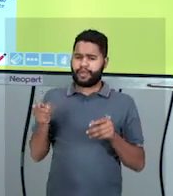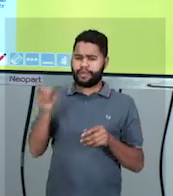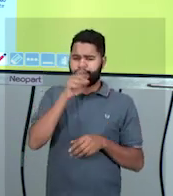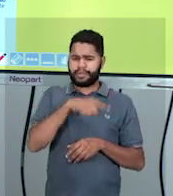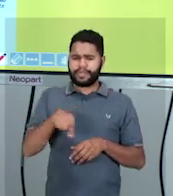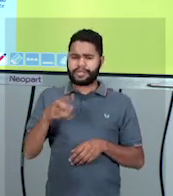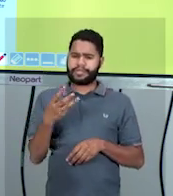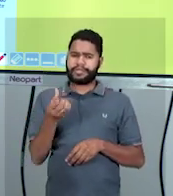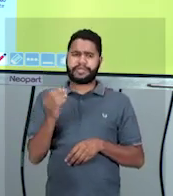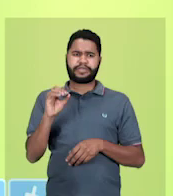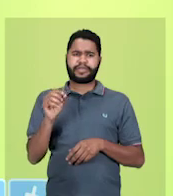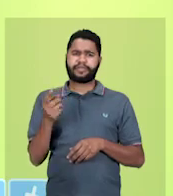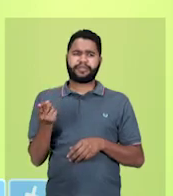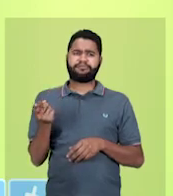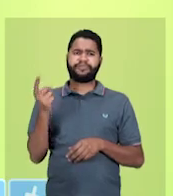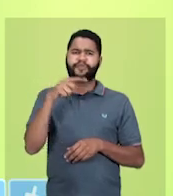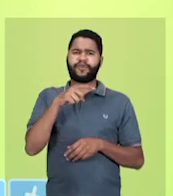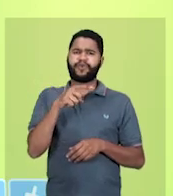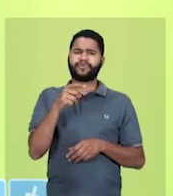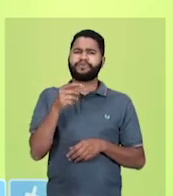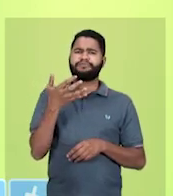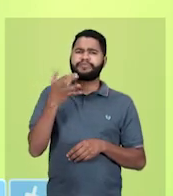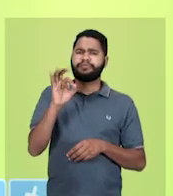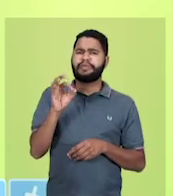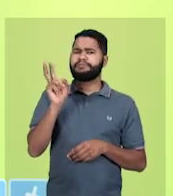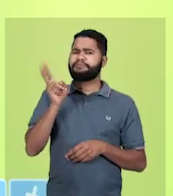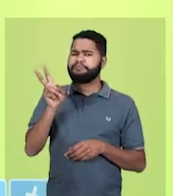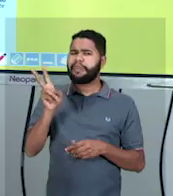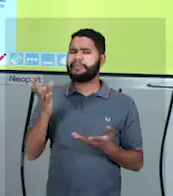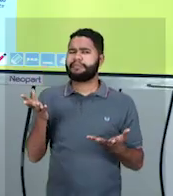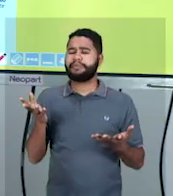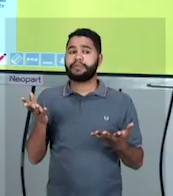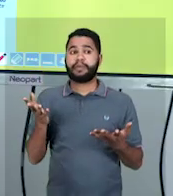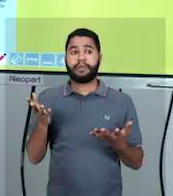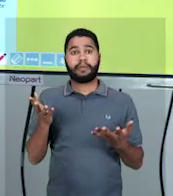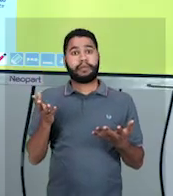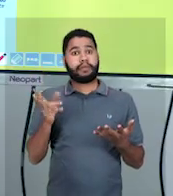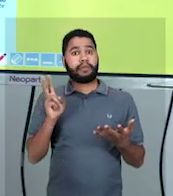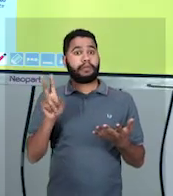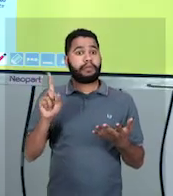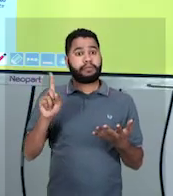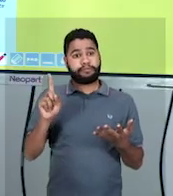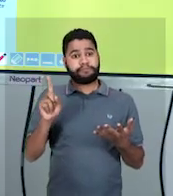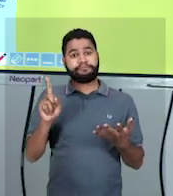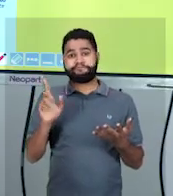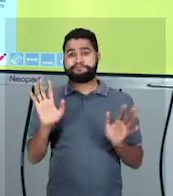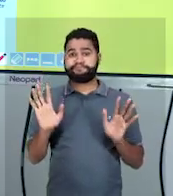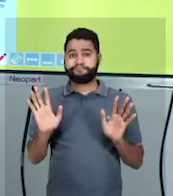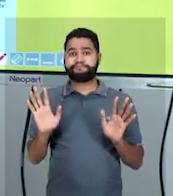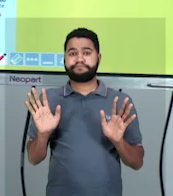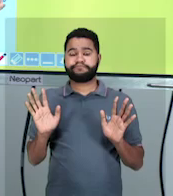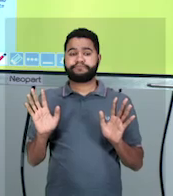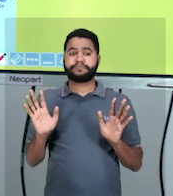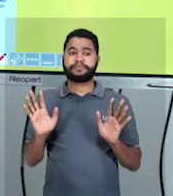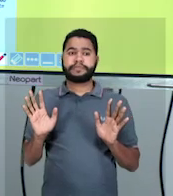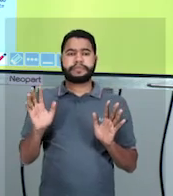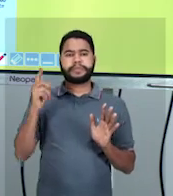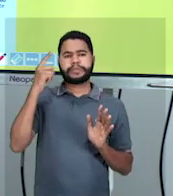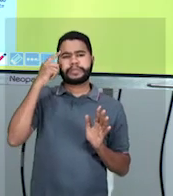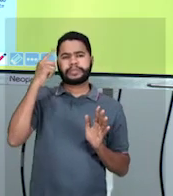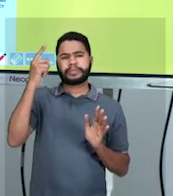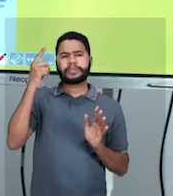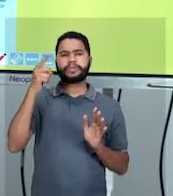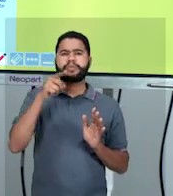eu vou estar voltando por exemplo 10° vou tá voltando por 20 graus nem sempre nem sempre essa